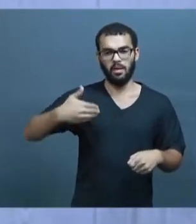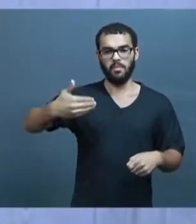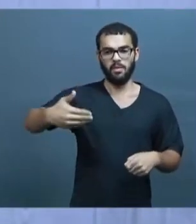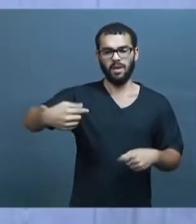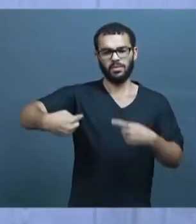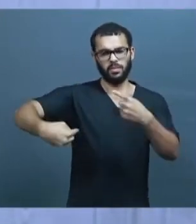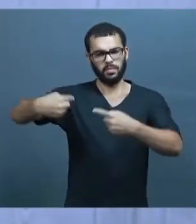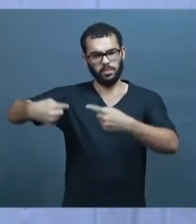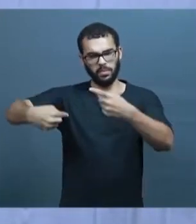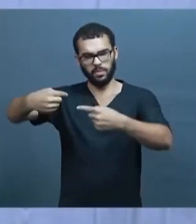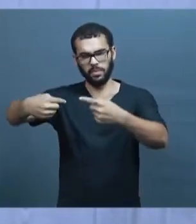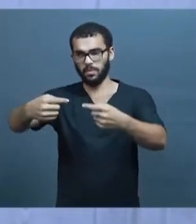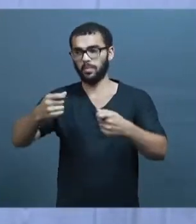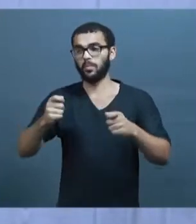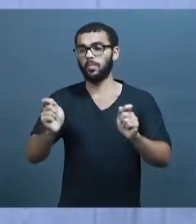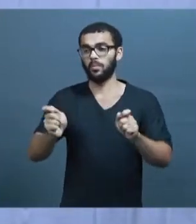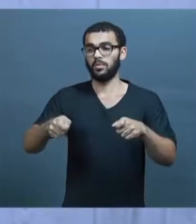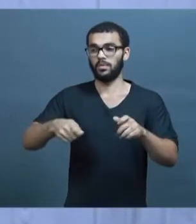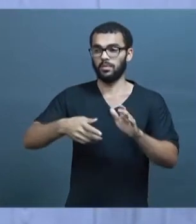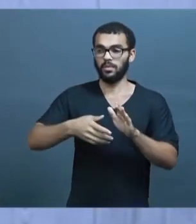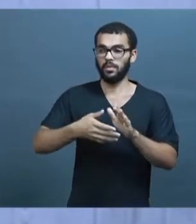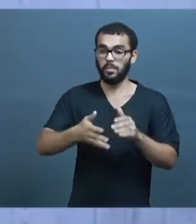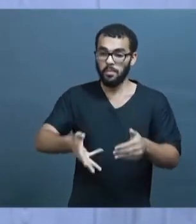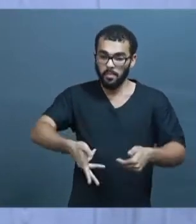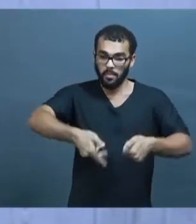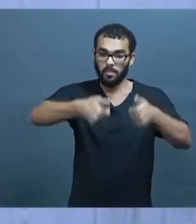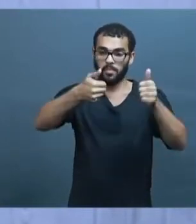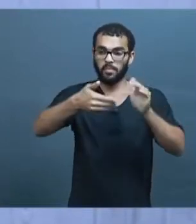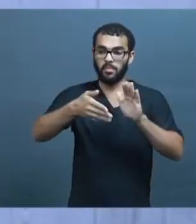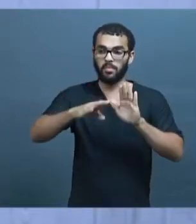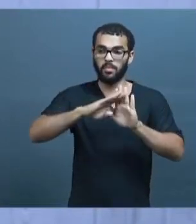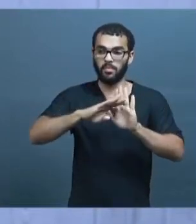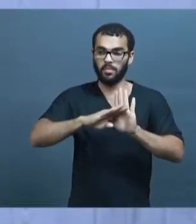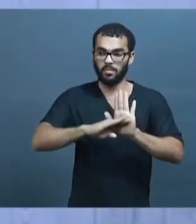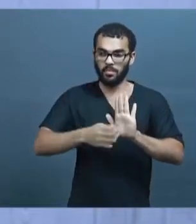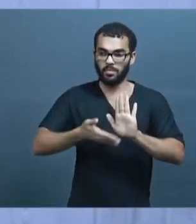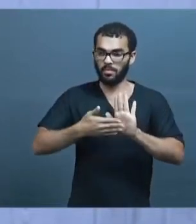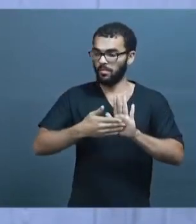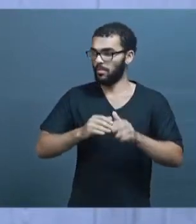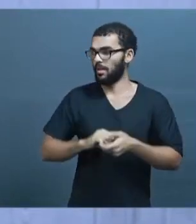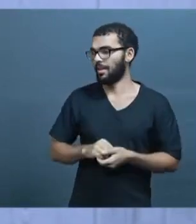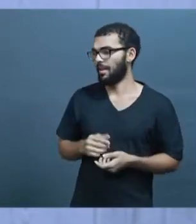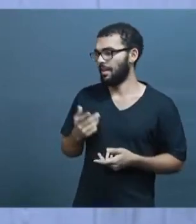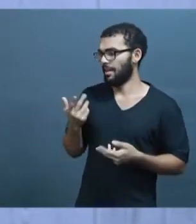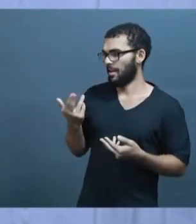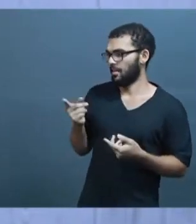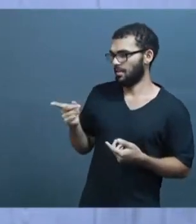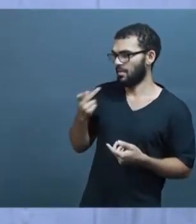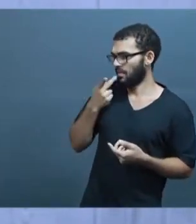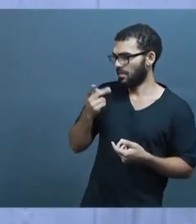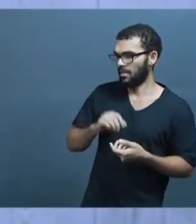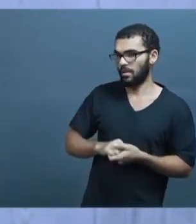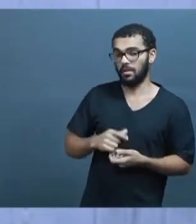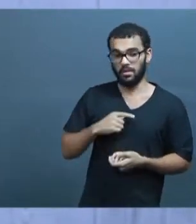Uhum. É claro que, como você falou, não é? Óbvio que ela vem com um carimbo de proposta de governo. Oposição será sempre oposição, situação